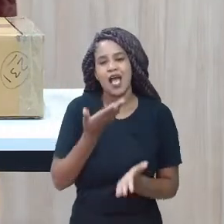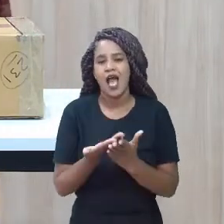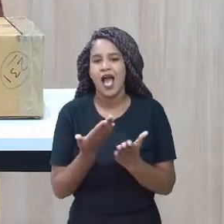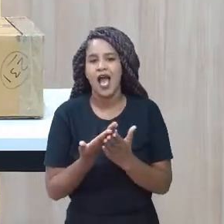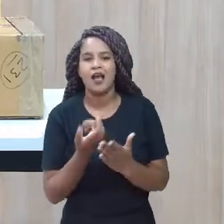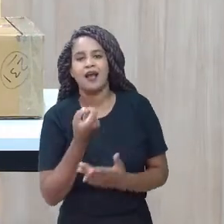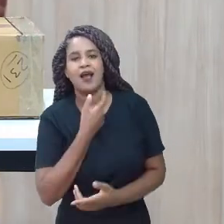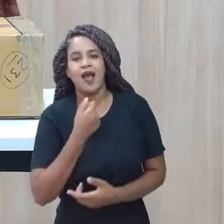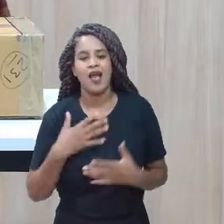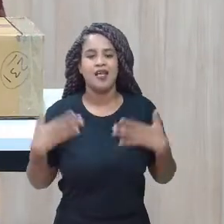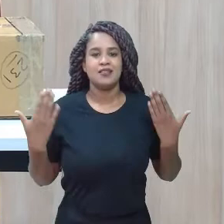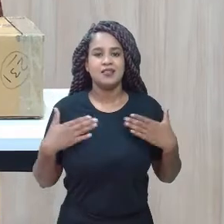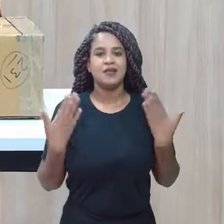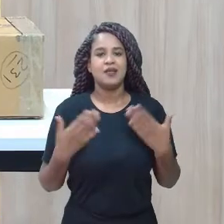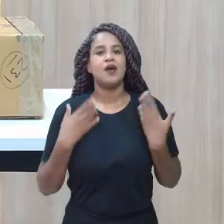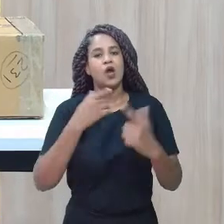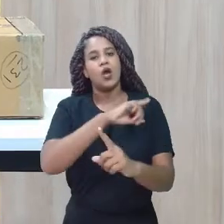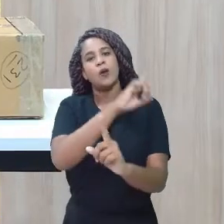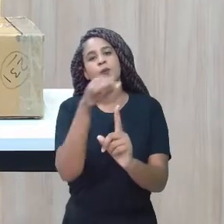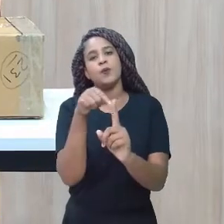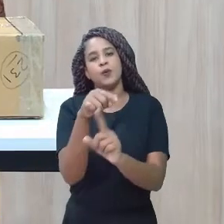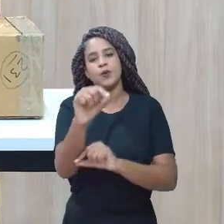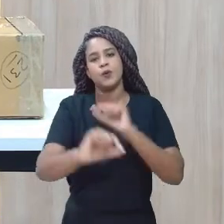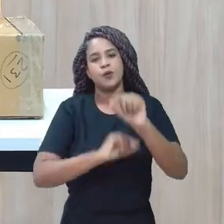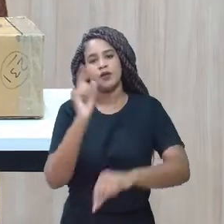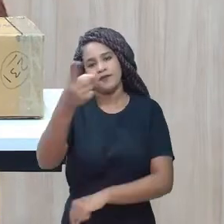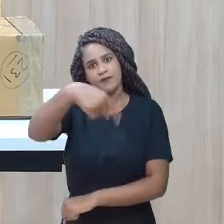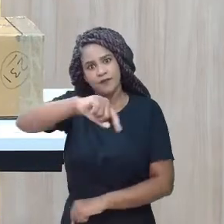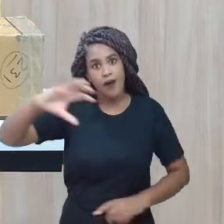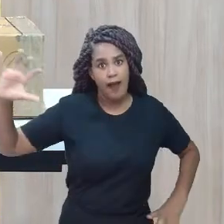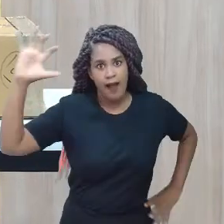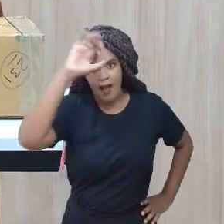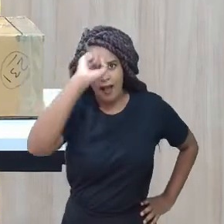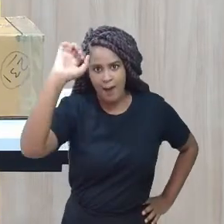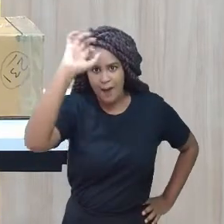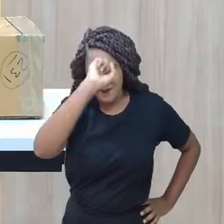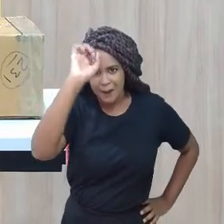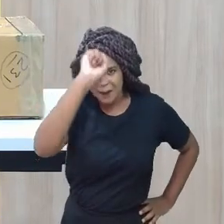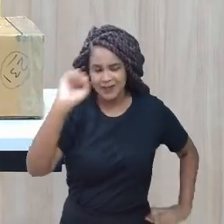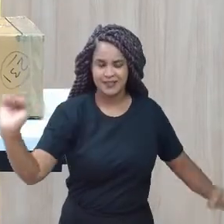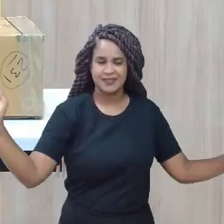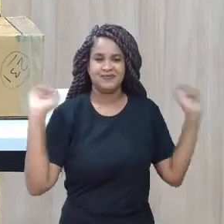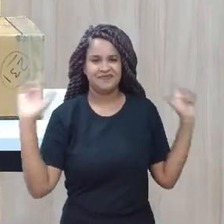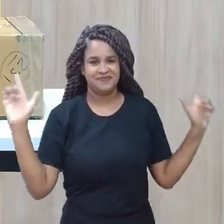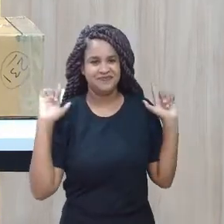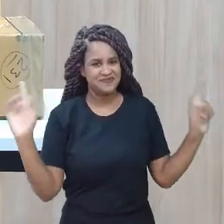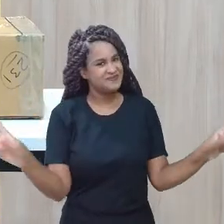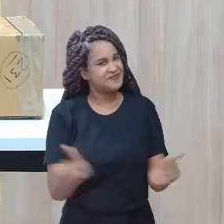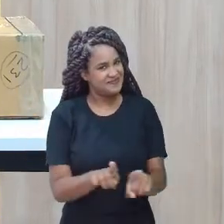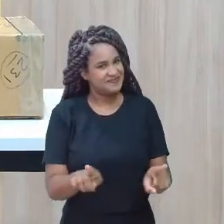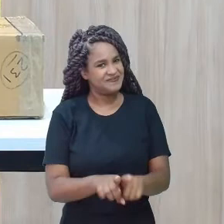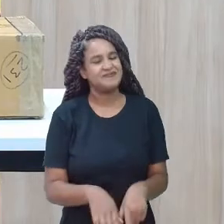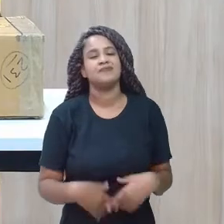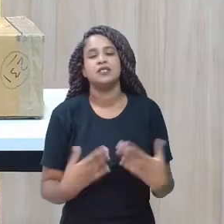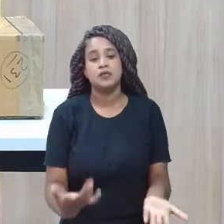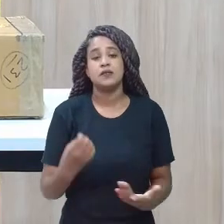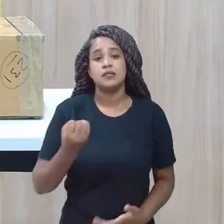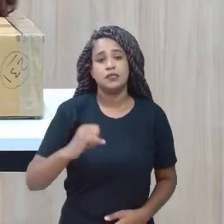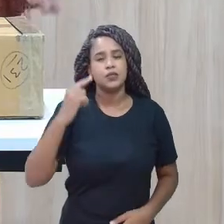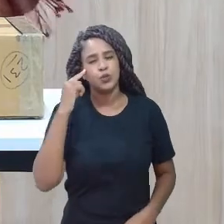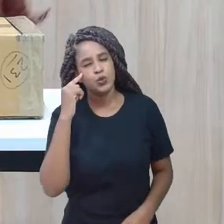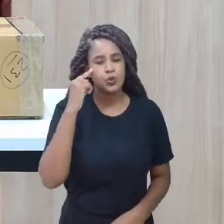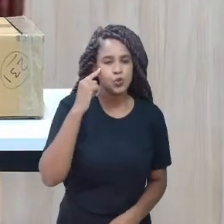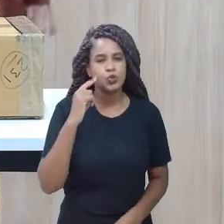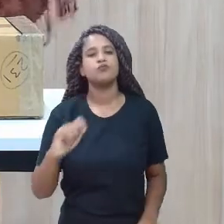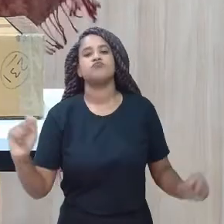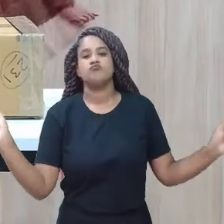mais animada, exatamente para que vocês aprendam se divertindo. Então, qualquer dúvida, né, Vilma?